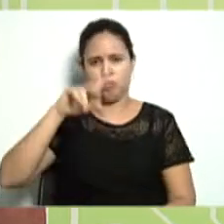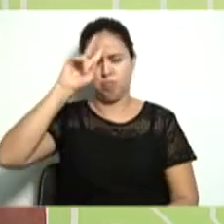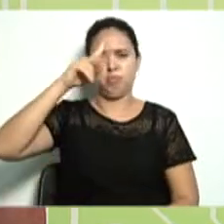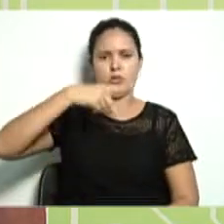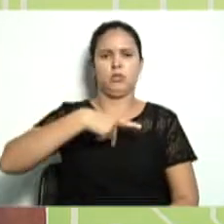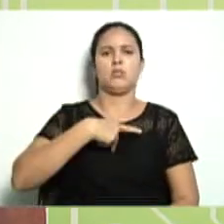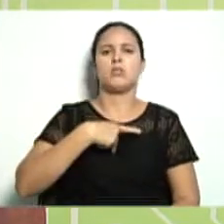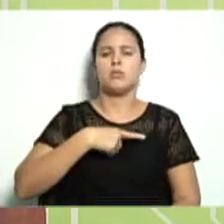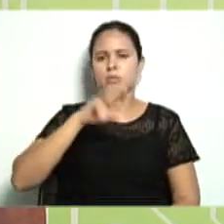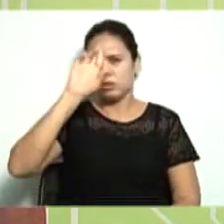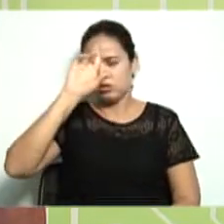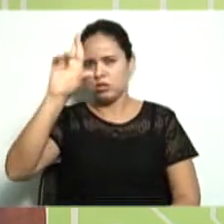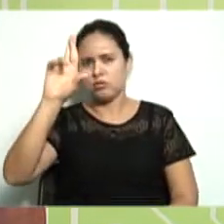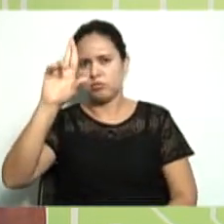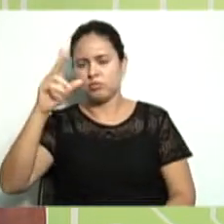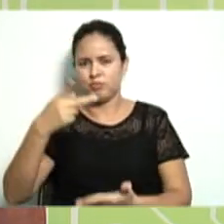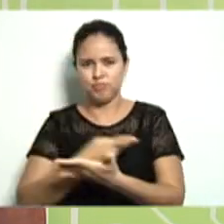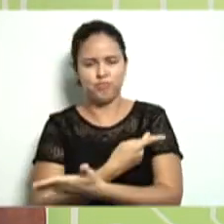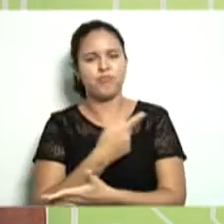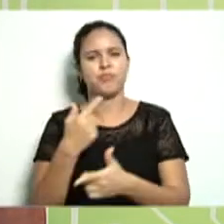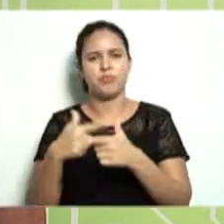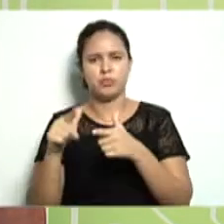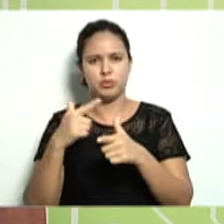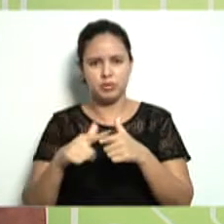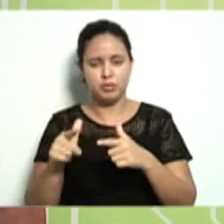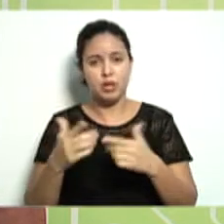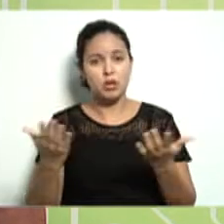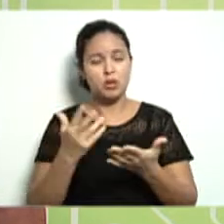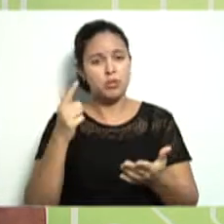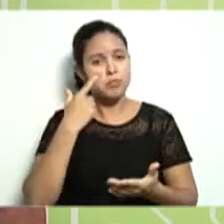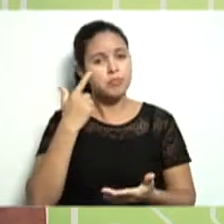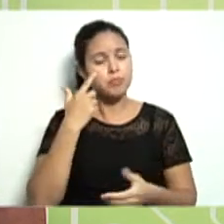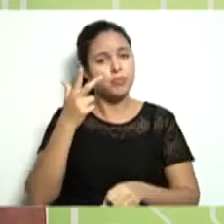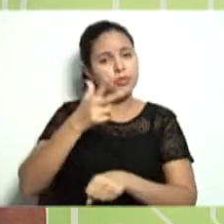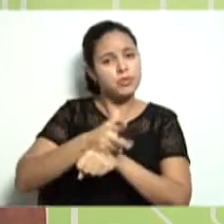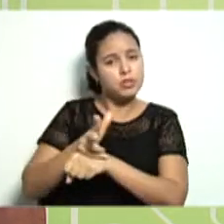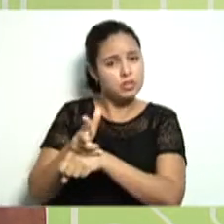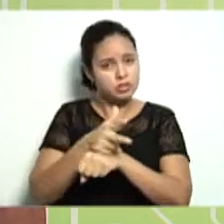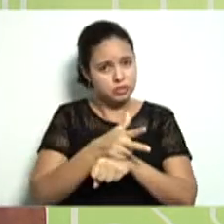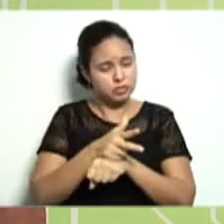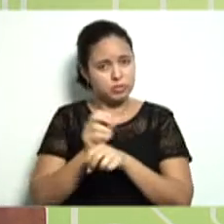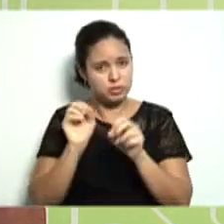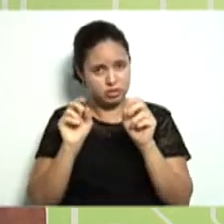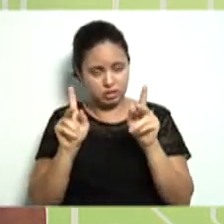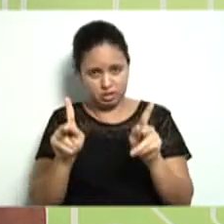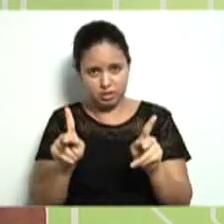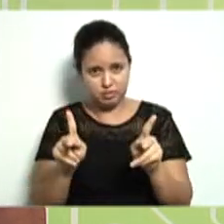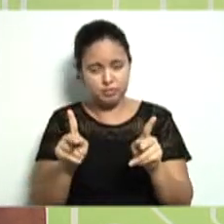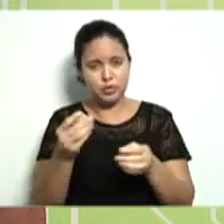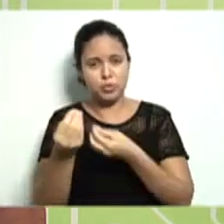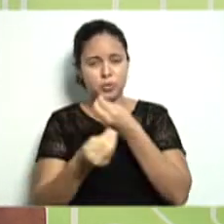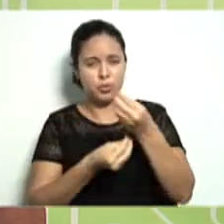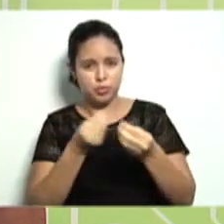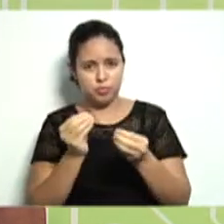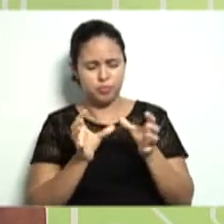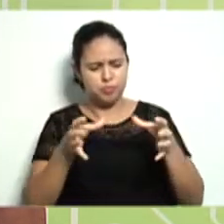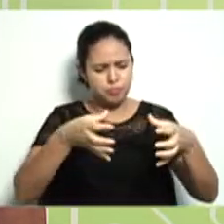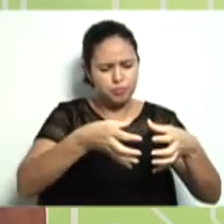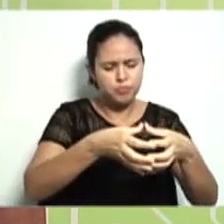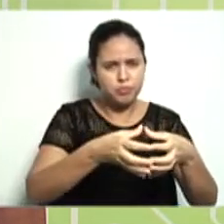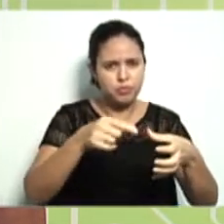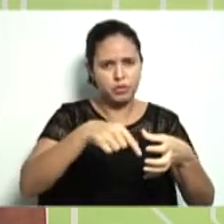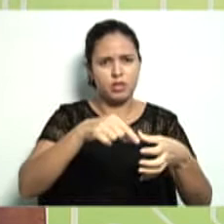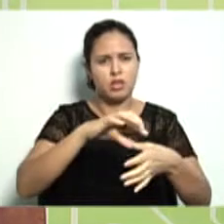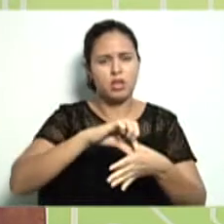satisfatórios. Só para a gente ilustrar, a gente vai ver um pequeno videozinho aqui para ver essa questão da centralizar,